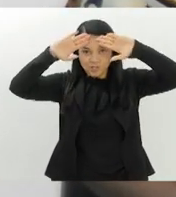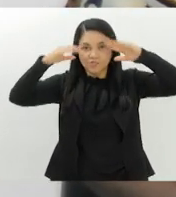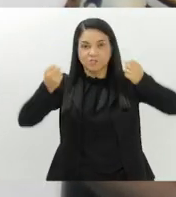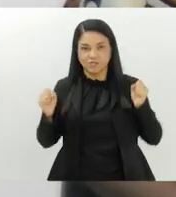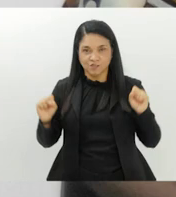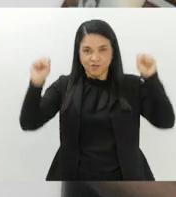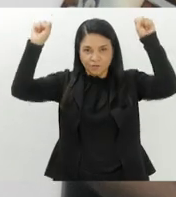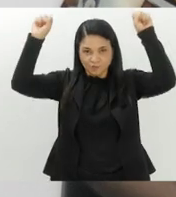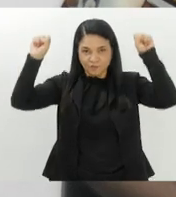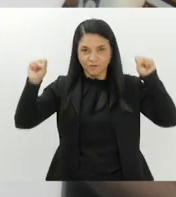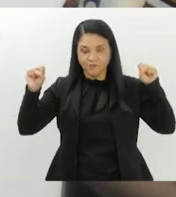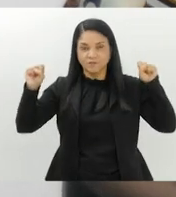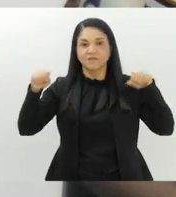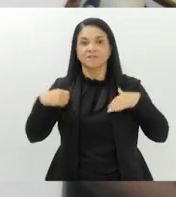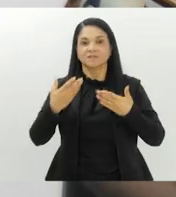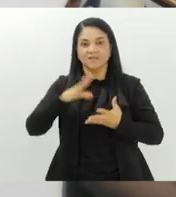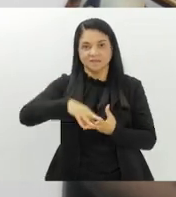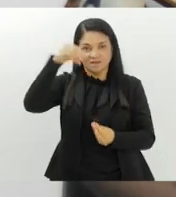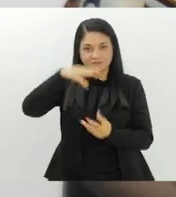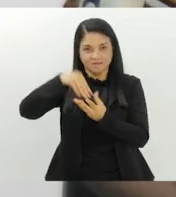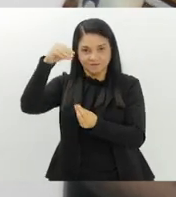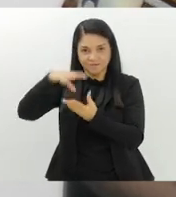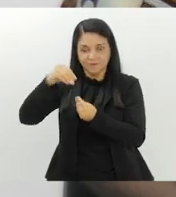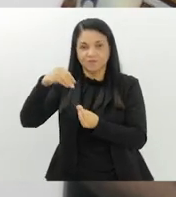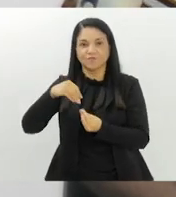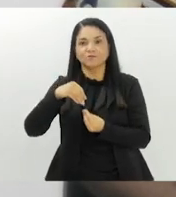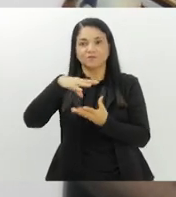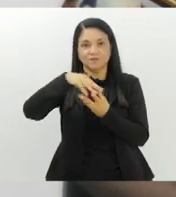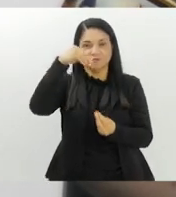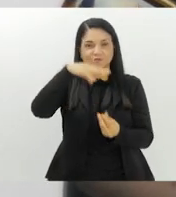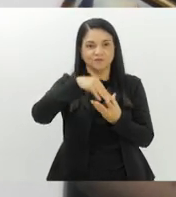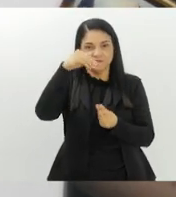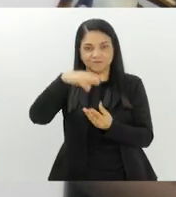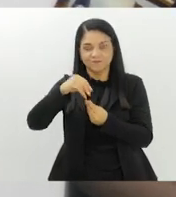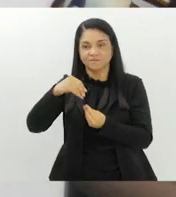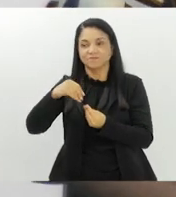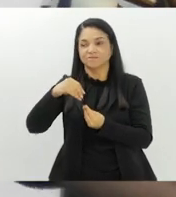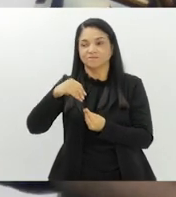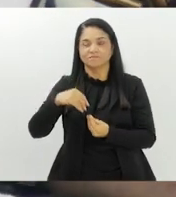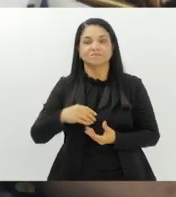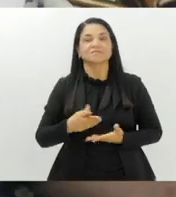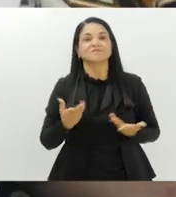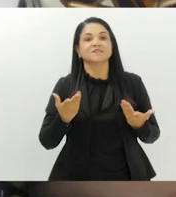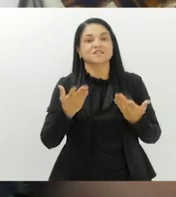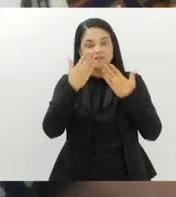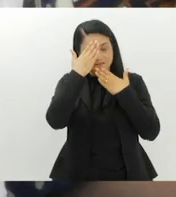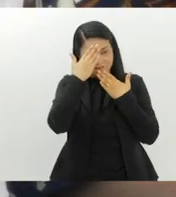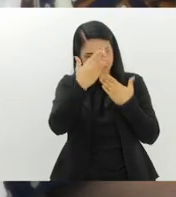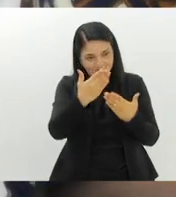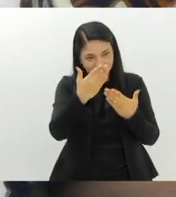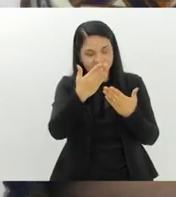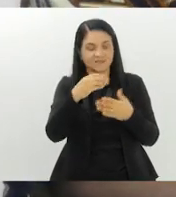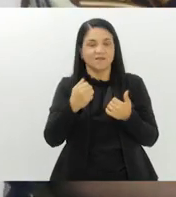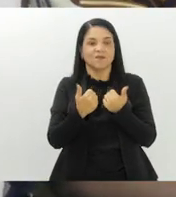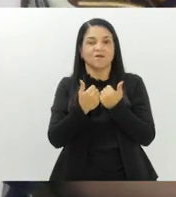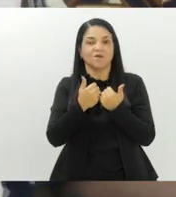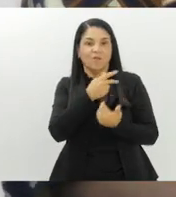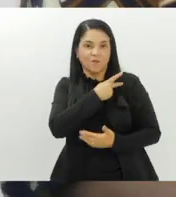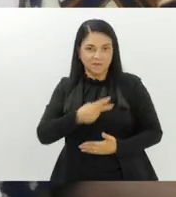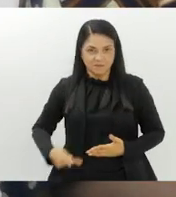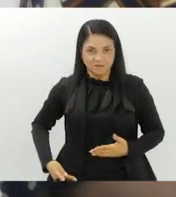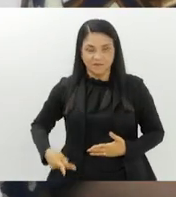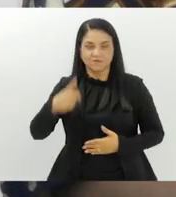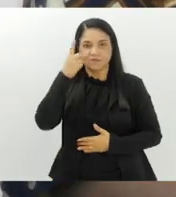anos de existência. Então, assim, eu inicio saudando o grandioso rei. Eu queria agradecer ao nosso presidente, deputado Carlos